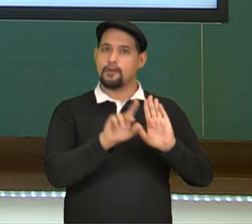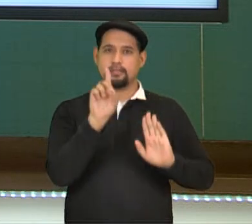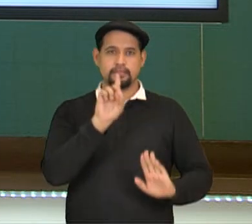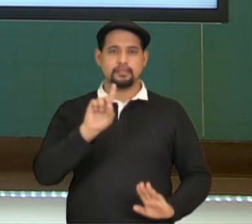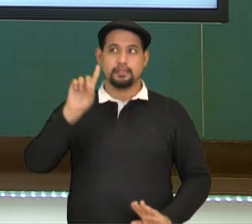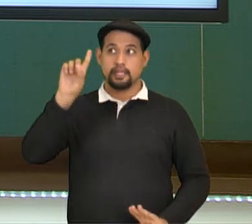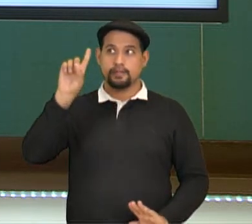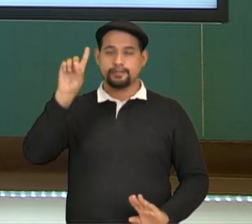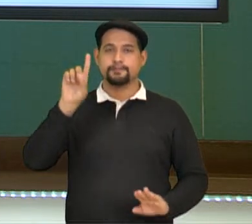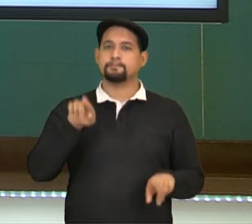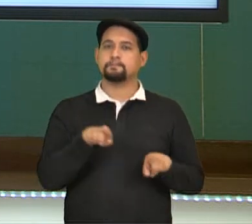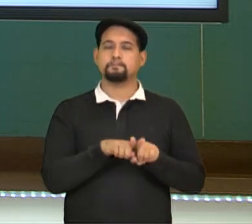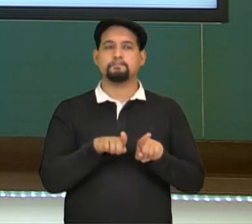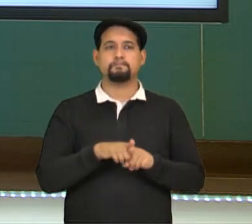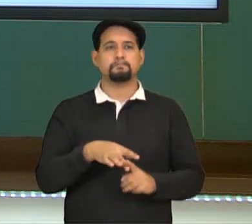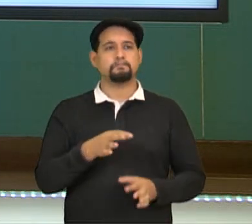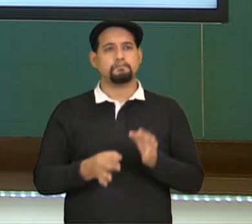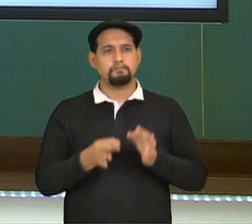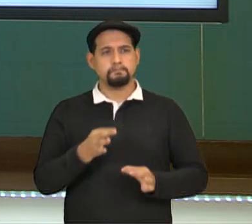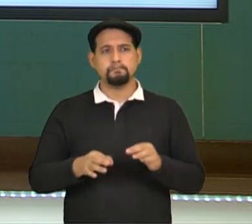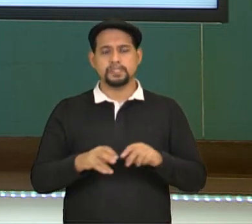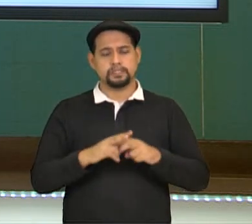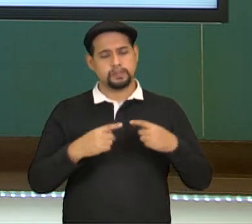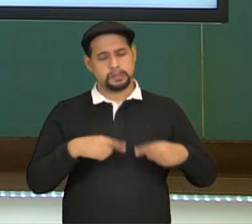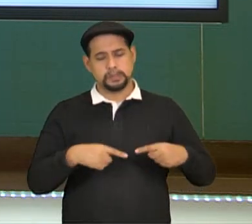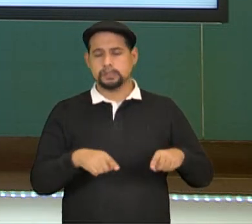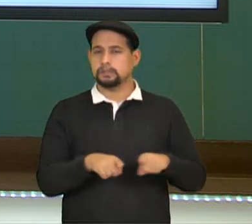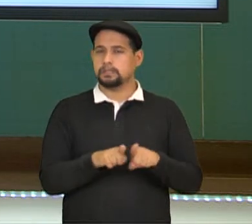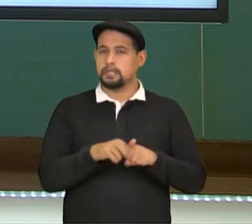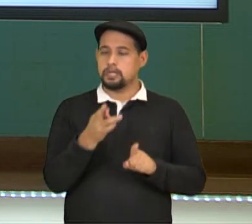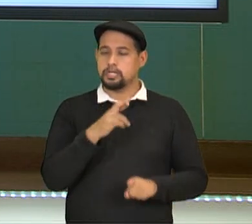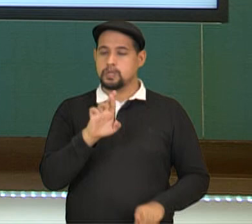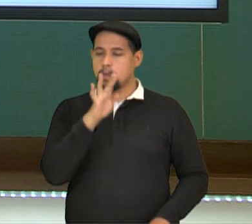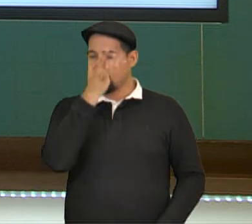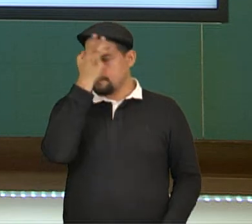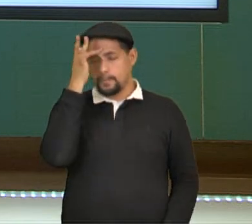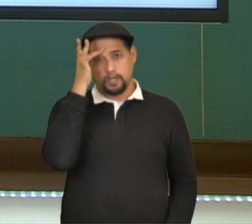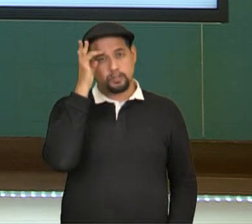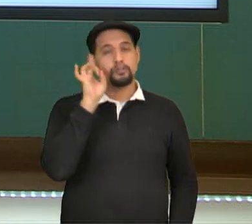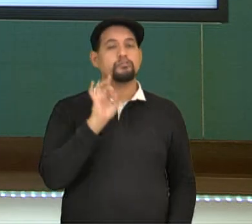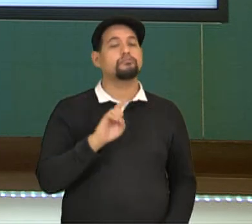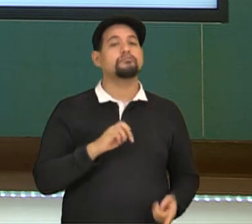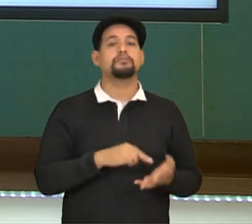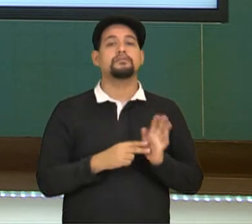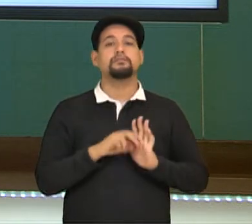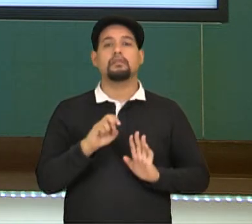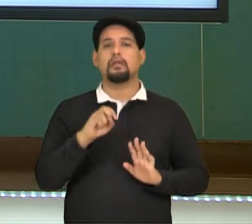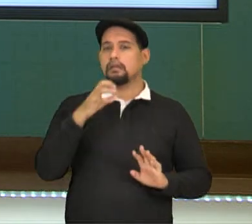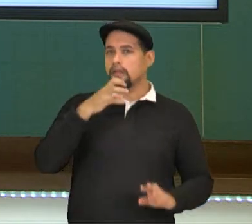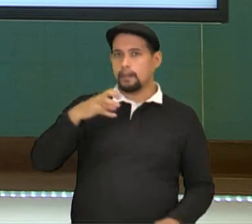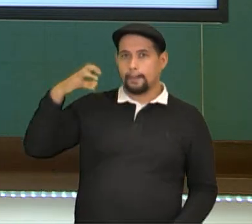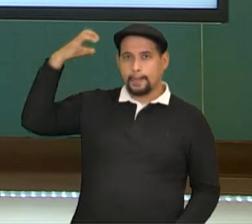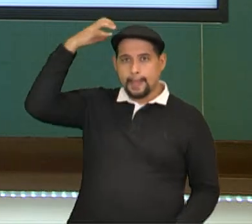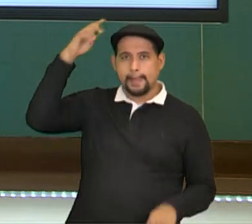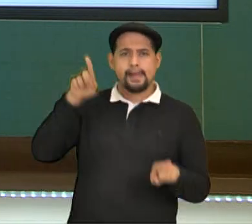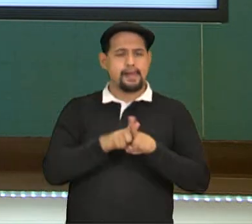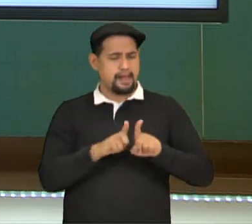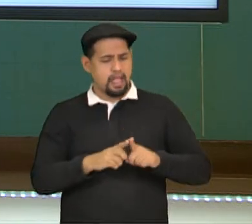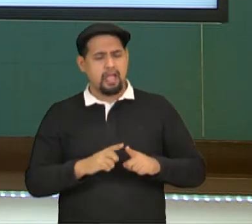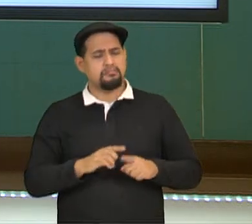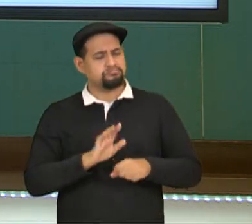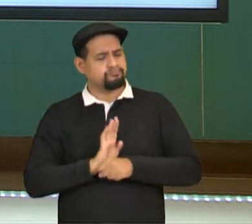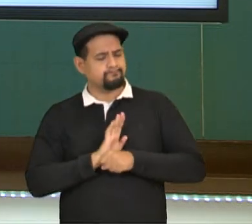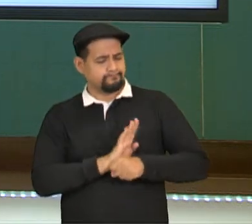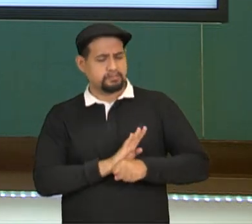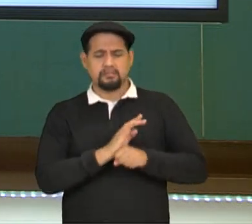Terra, em que ocorria a junção, então, do poder político e religioso em uma pessoa só, sendo essa a do imperador. Então, isso também ajuda a legitimar